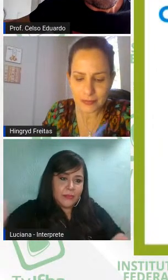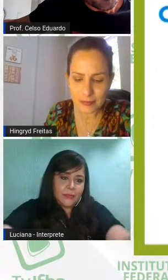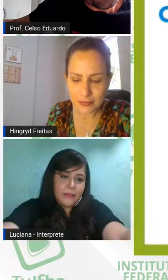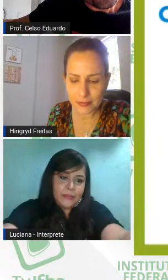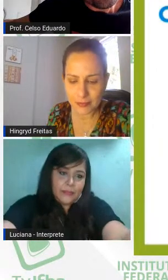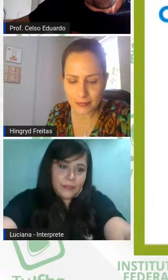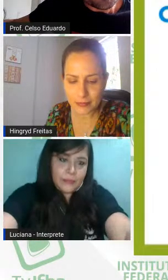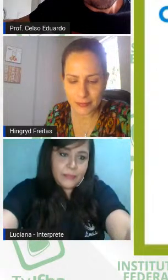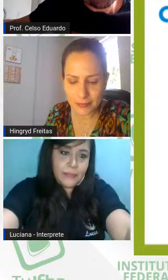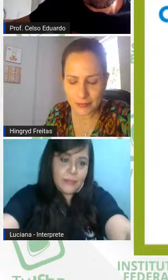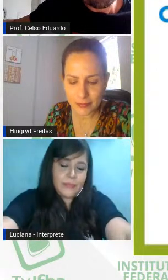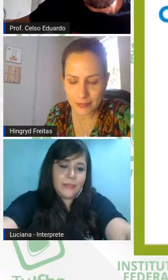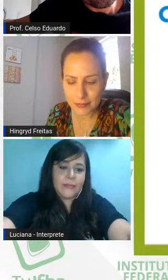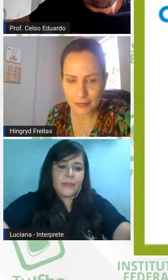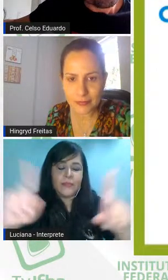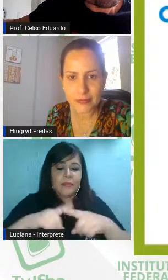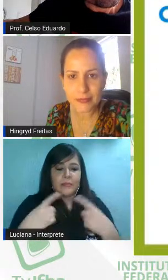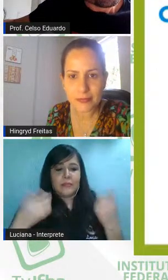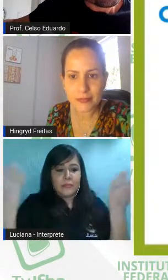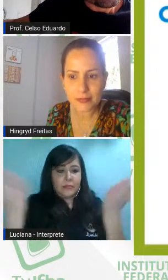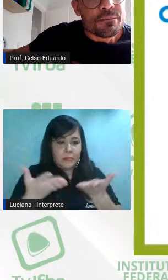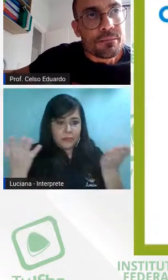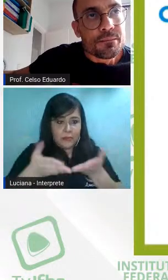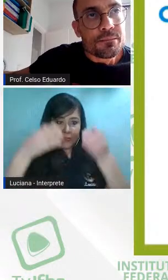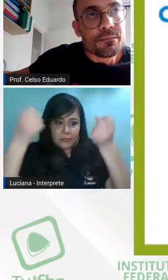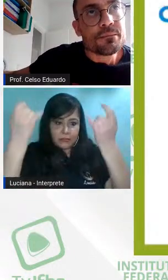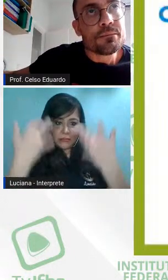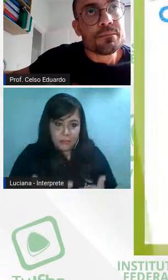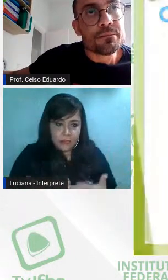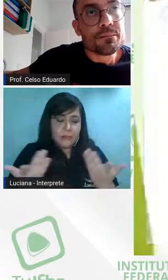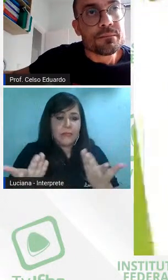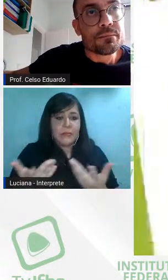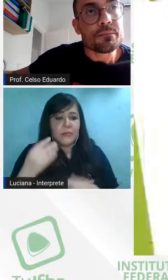hoje nós vamos contar um pouquinho para vocês sobre a nossa experiência com o